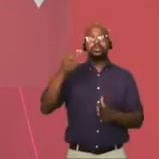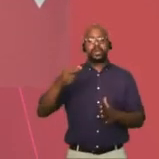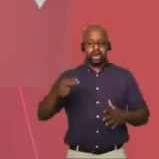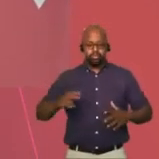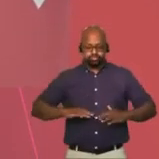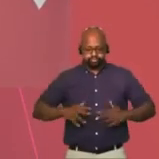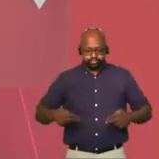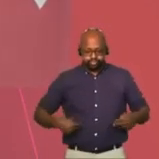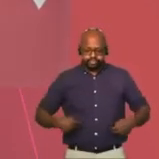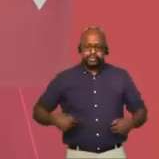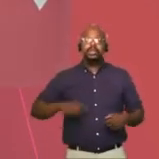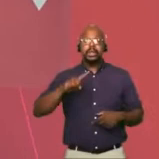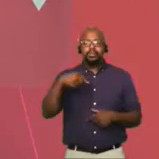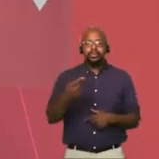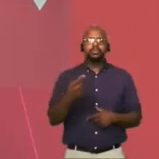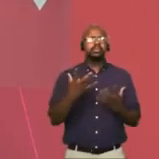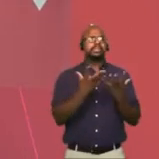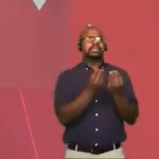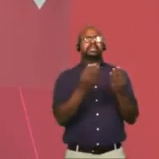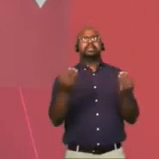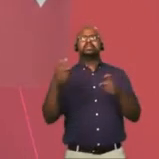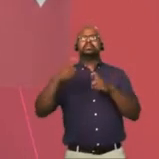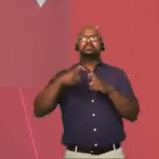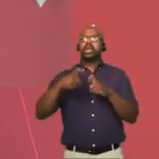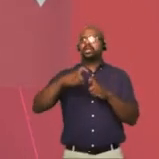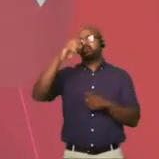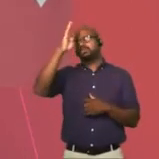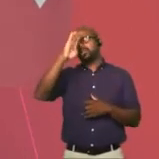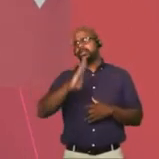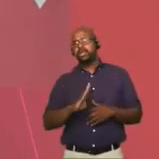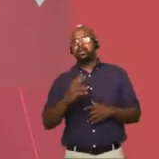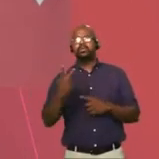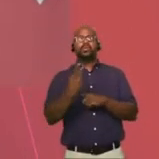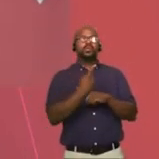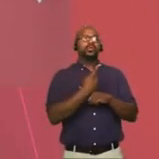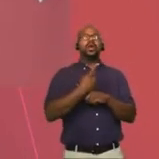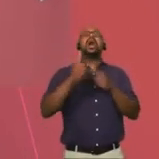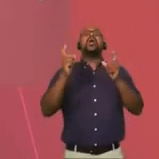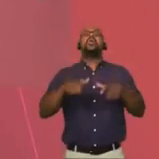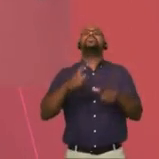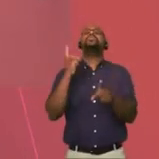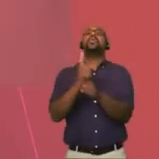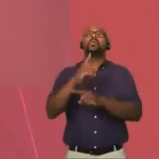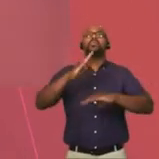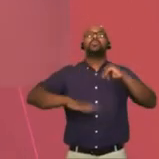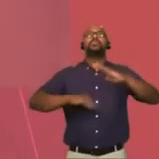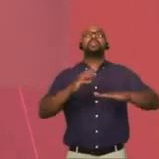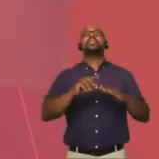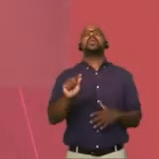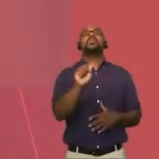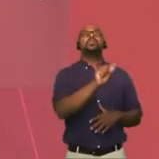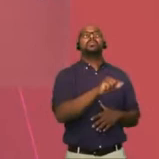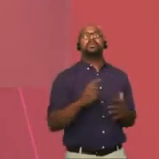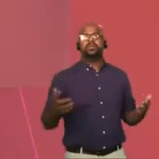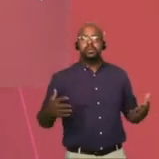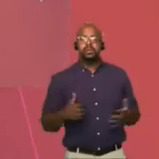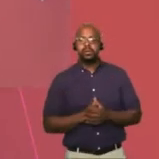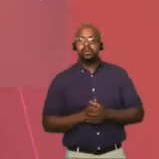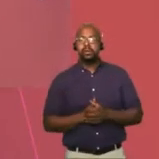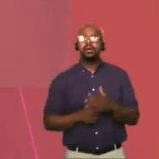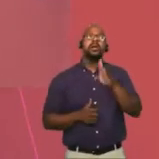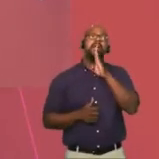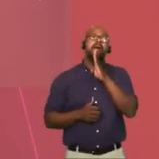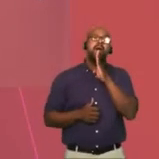e depois da conferência tem um monte de médicos brasileiros proteção onde é que eu encontro o profissional desse quem